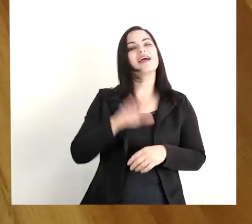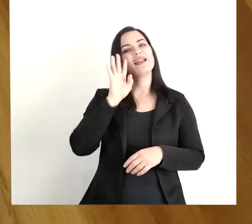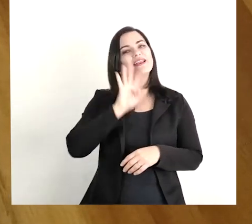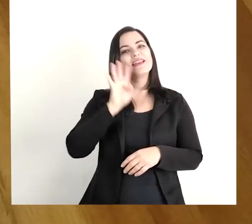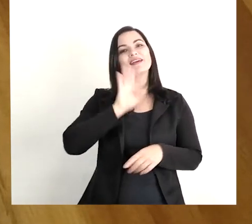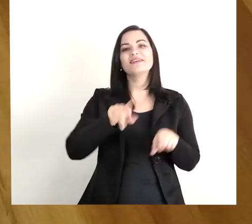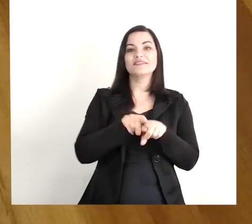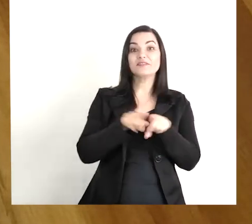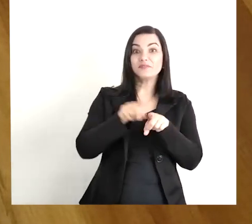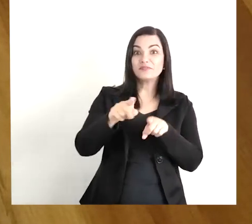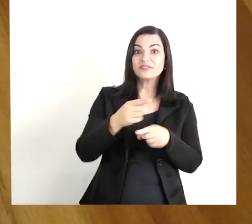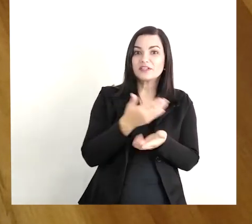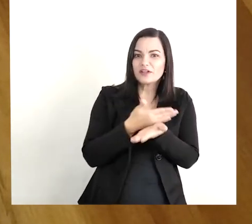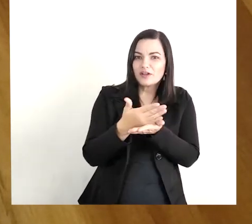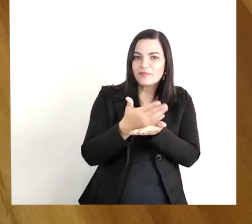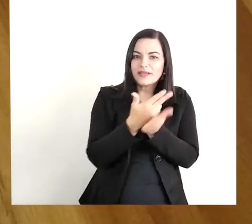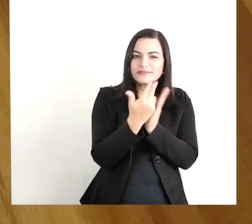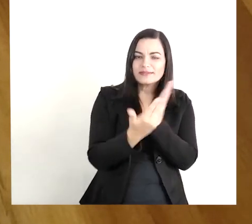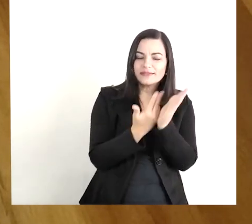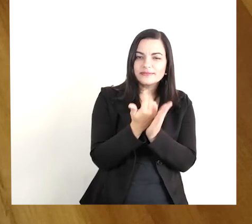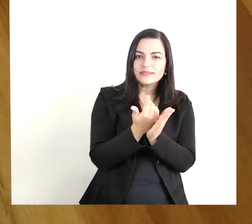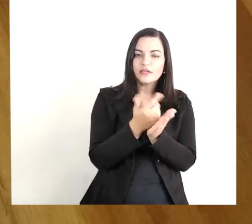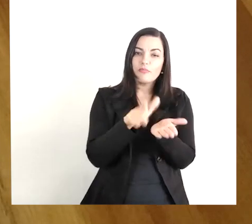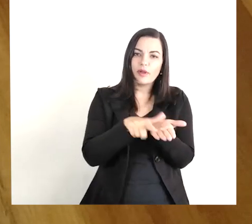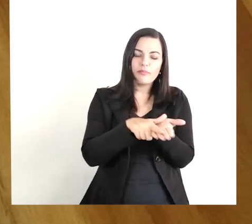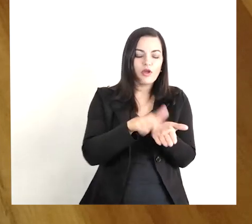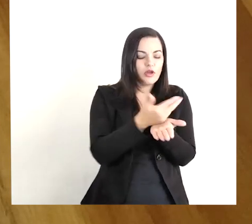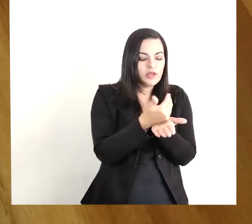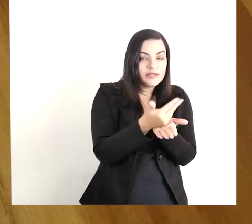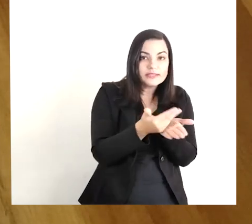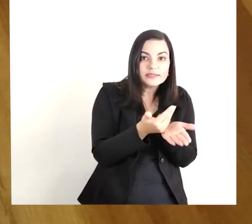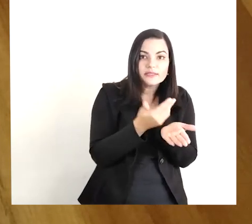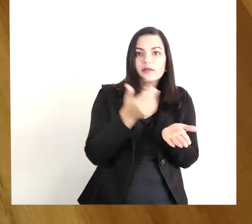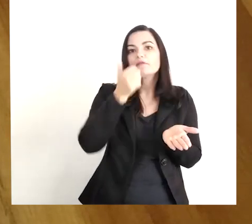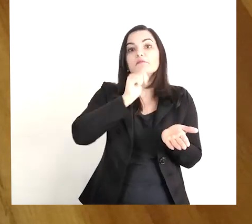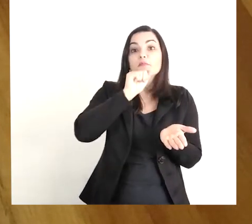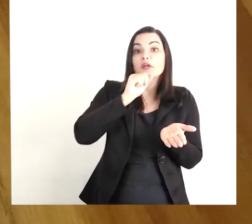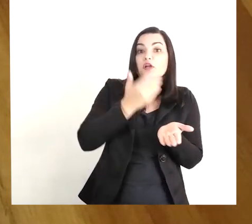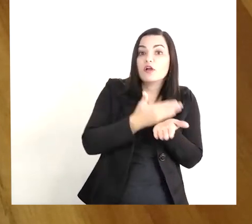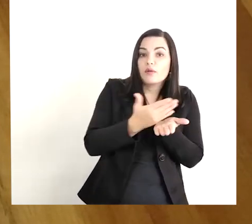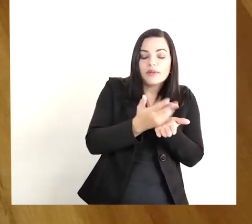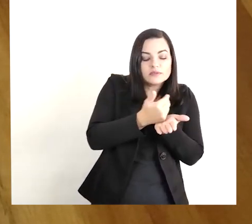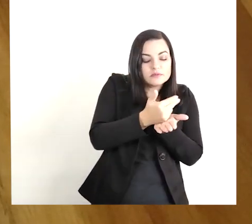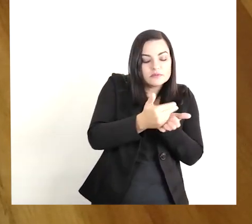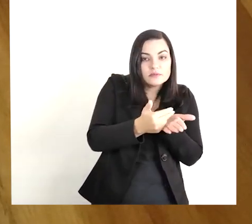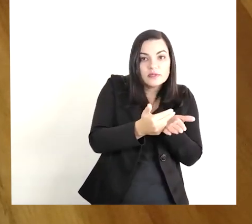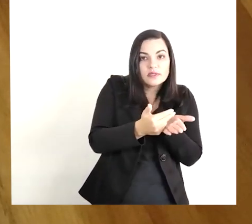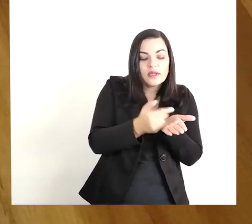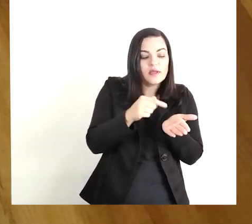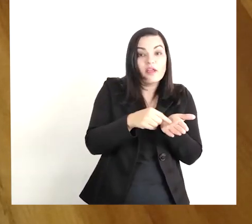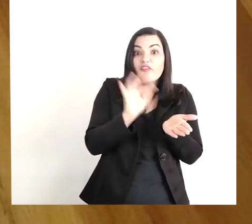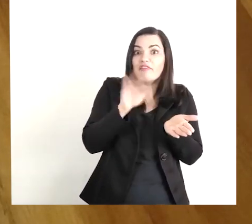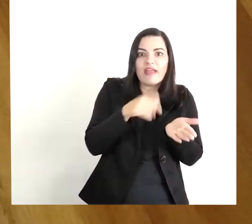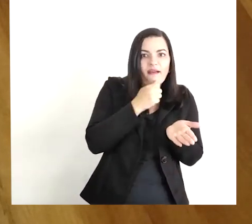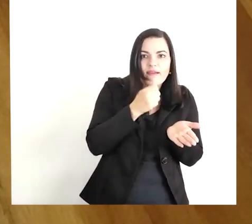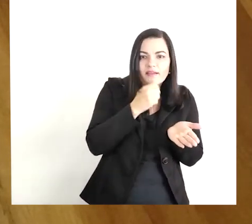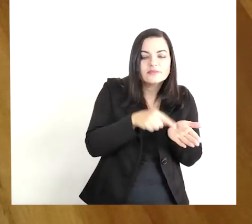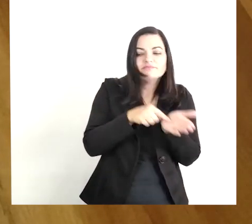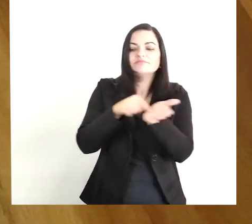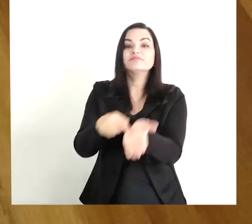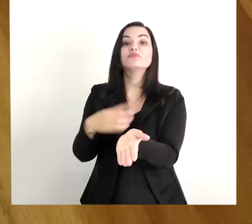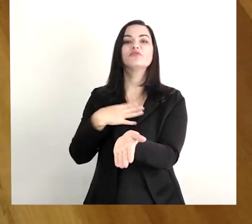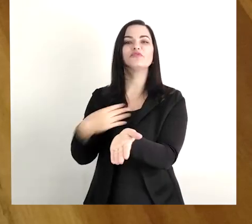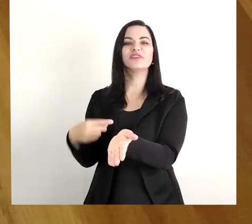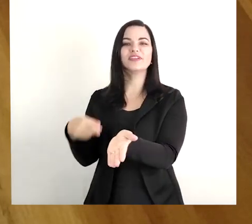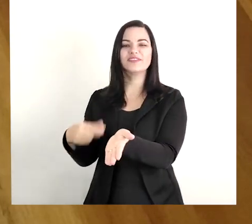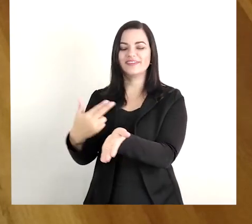outra. Isso é muito legal para que as crianças evoluam em seus traços e em suas representações por meio do desenho.